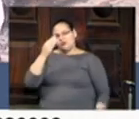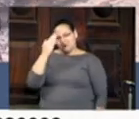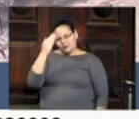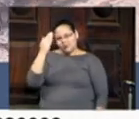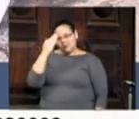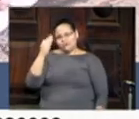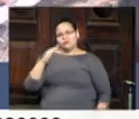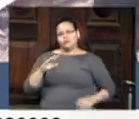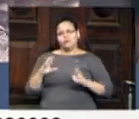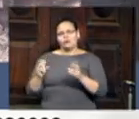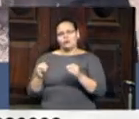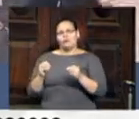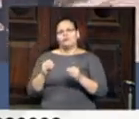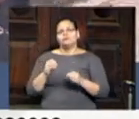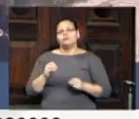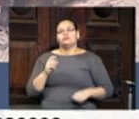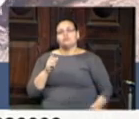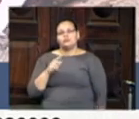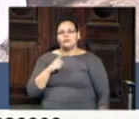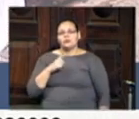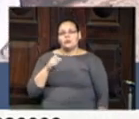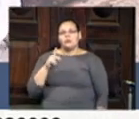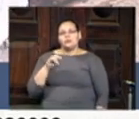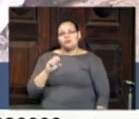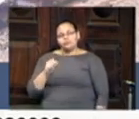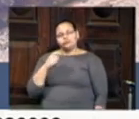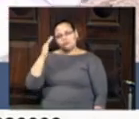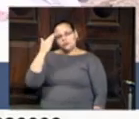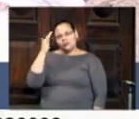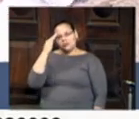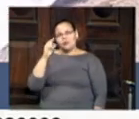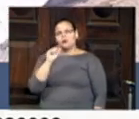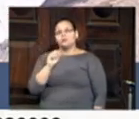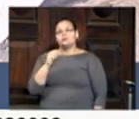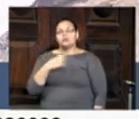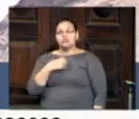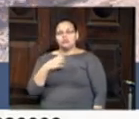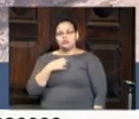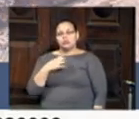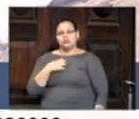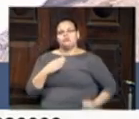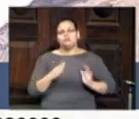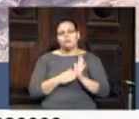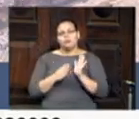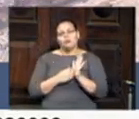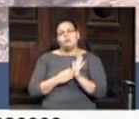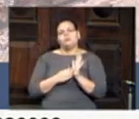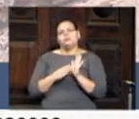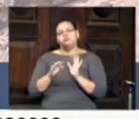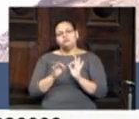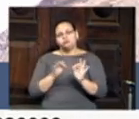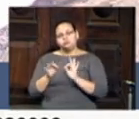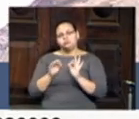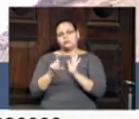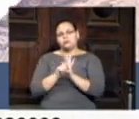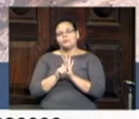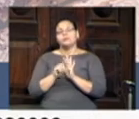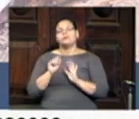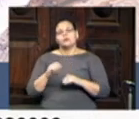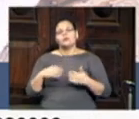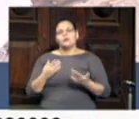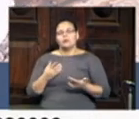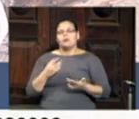os pais aqui dessa casa, os parlamentares, que entenderam bem qual foi o sentido desse projeto. Espero que o Poder Executivo